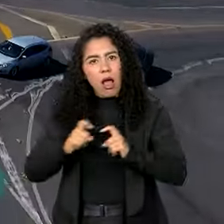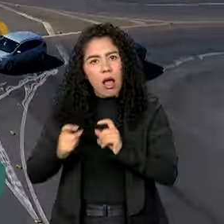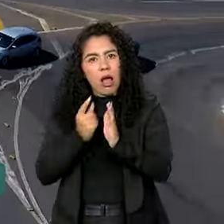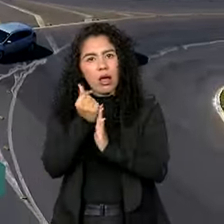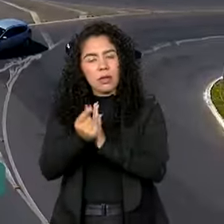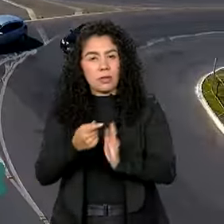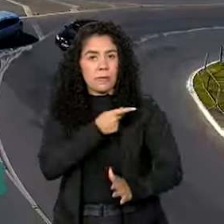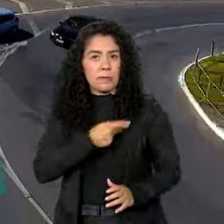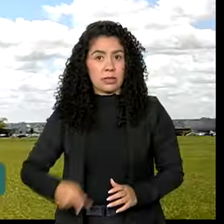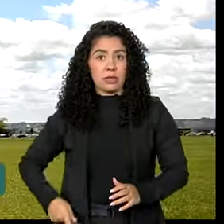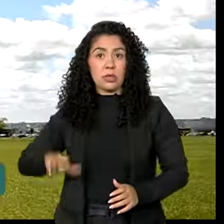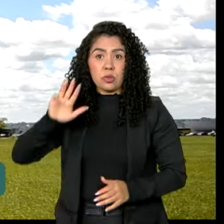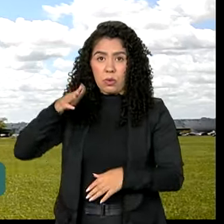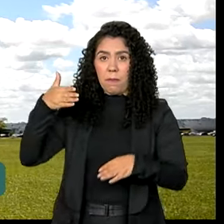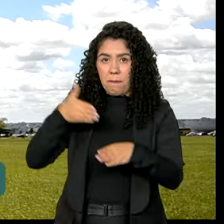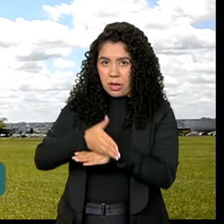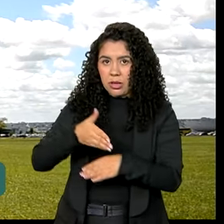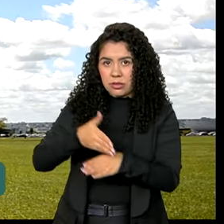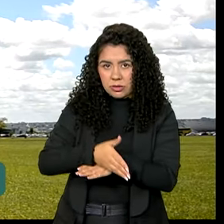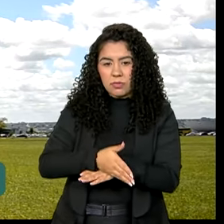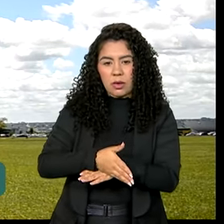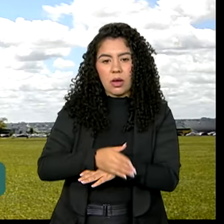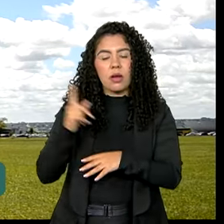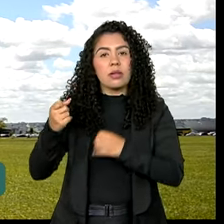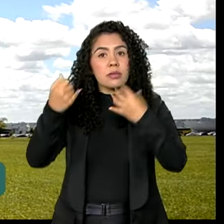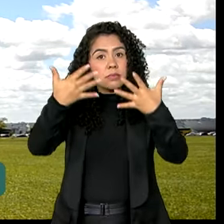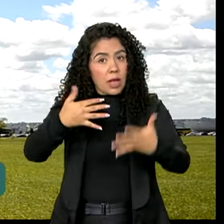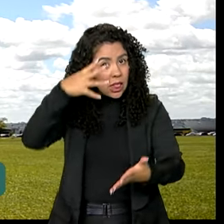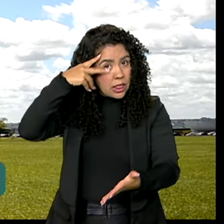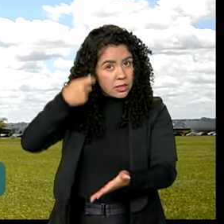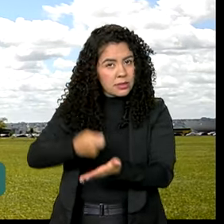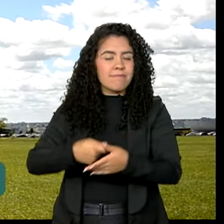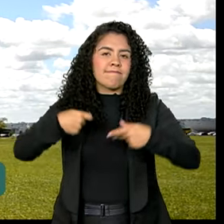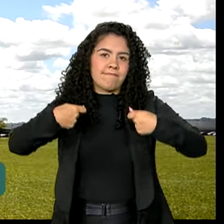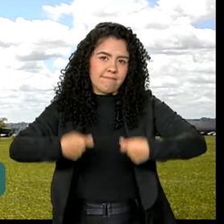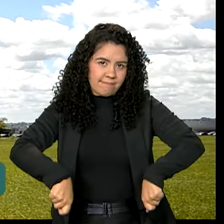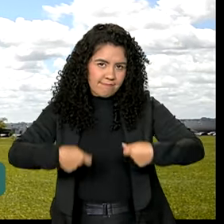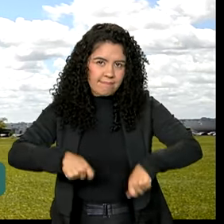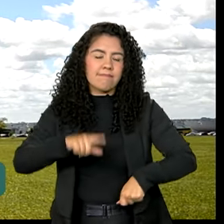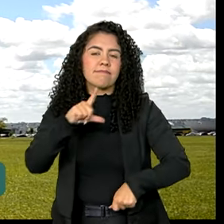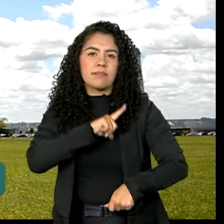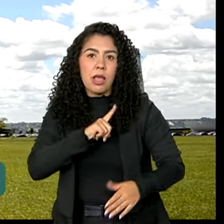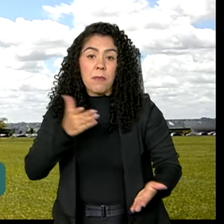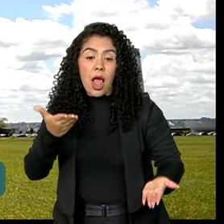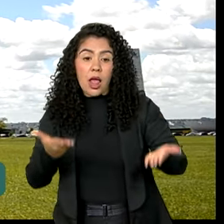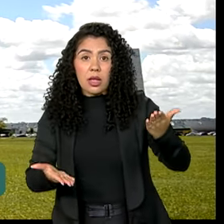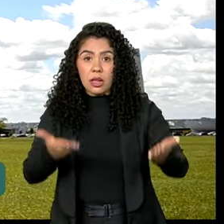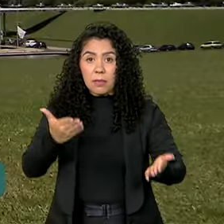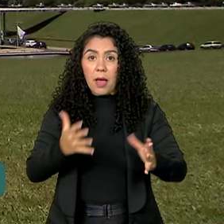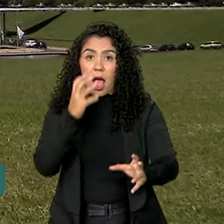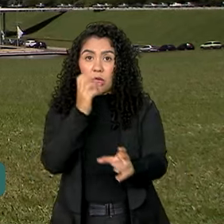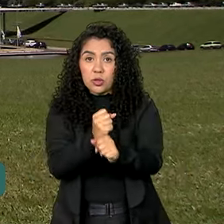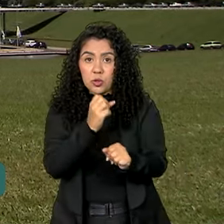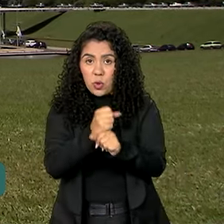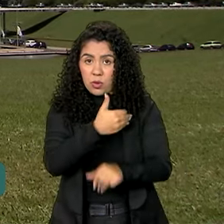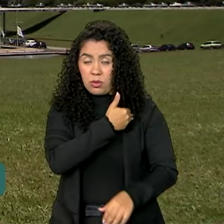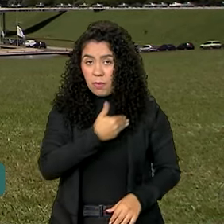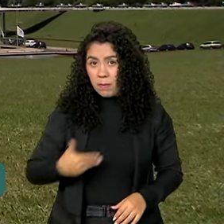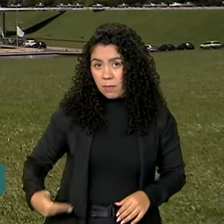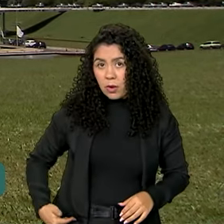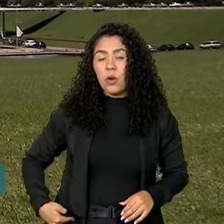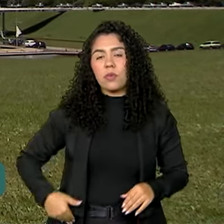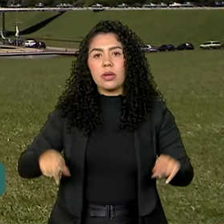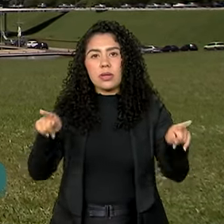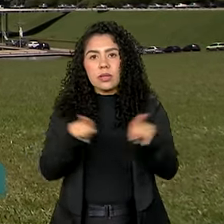presença do presidente Lula de acordo com o governo as medidas são necessárias para equilibrar as contas públicas e cumprir a